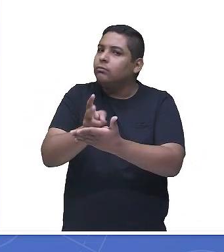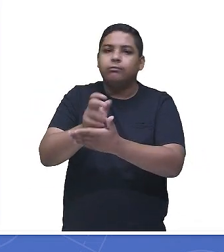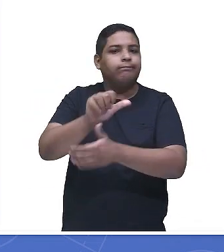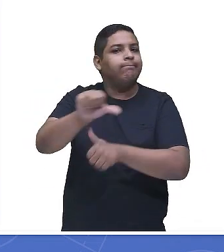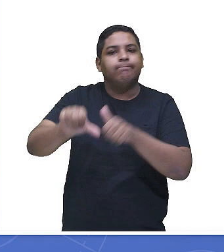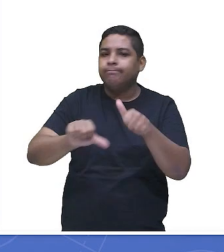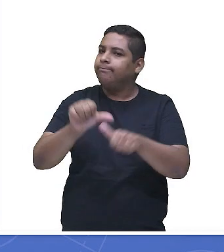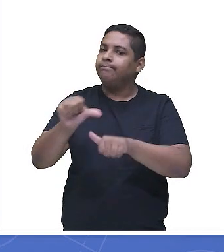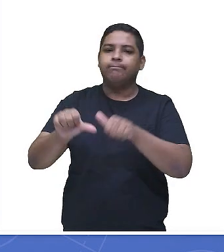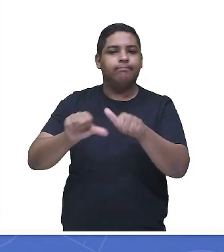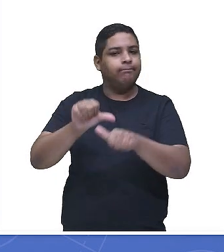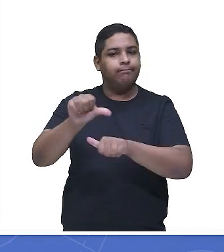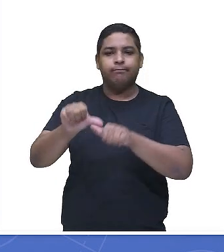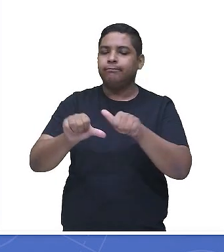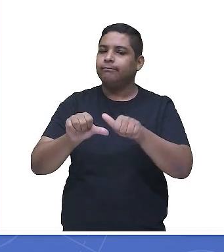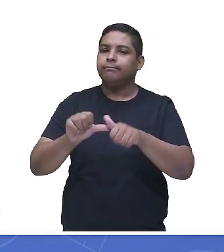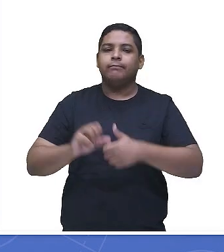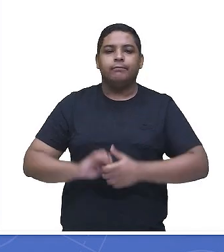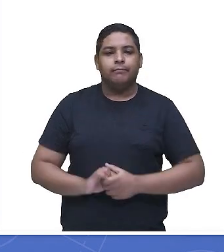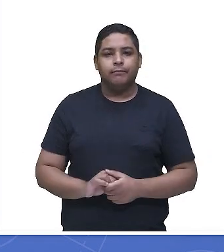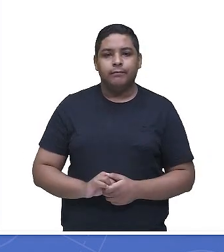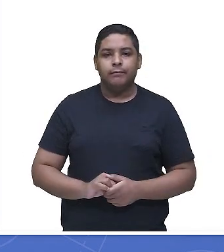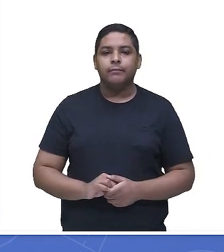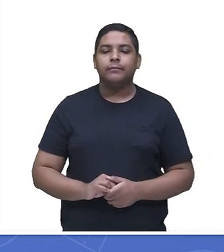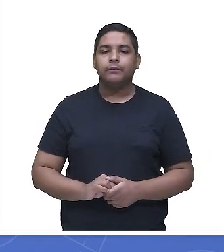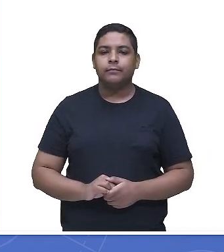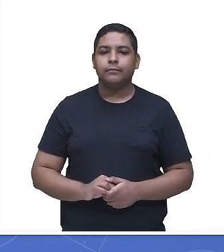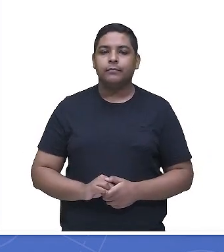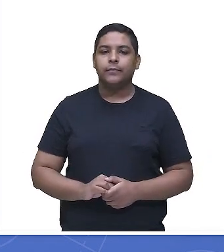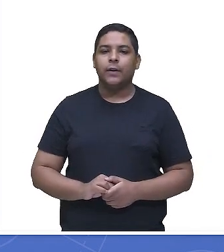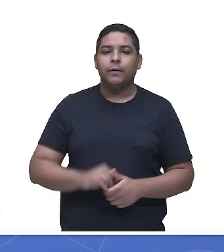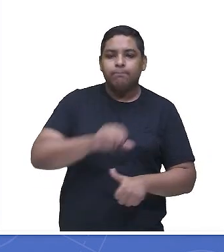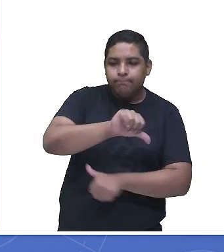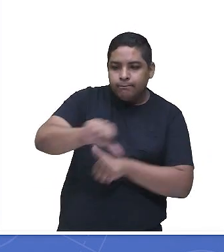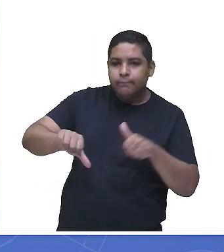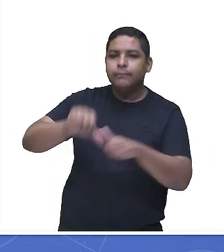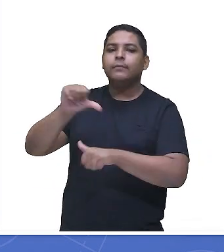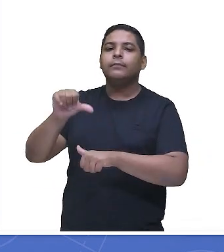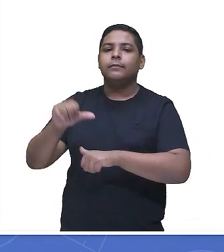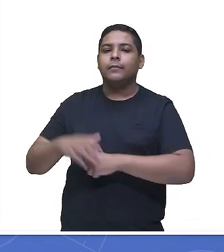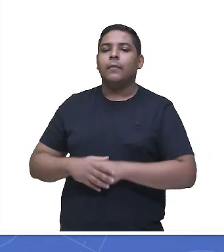Como assim, gente? Eu vou traduzir aqui homeostase por